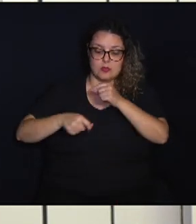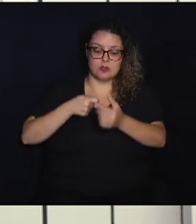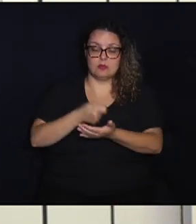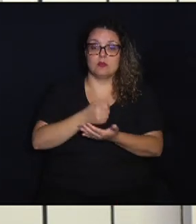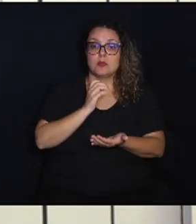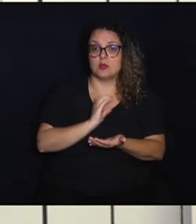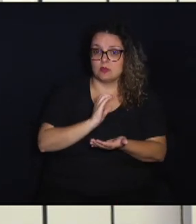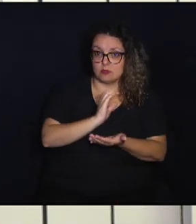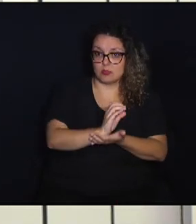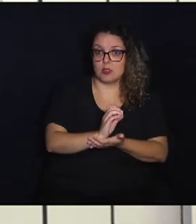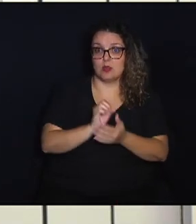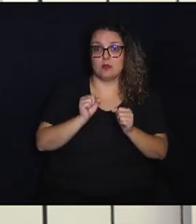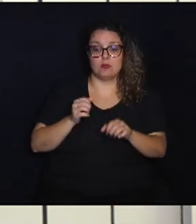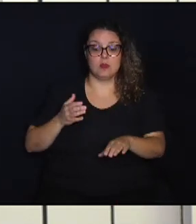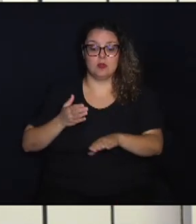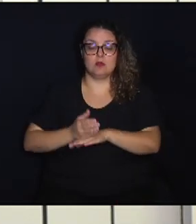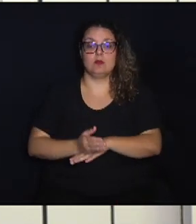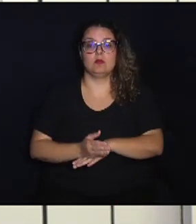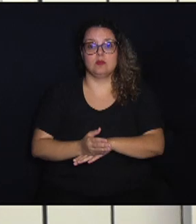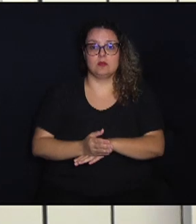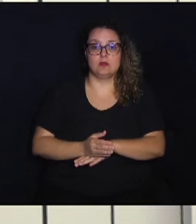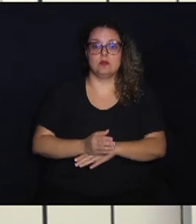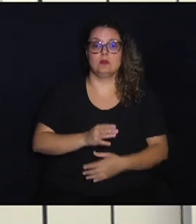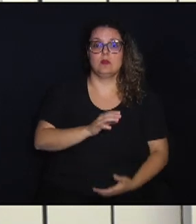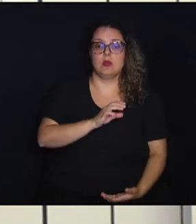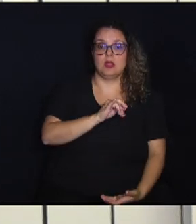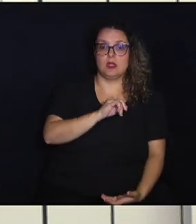impositivas, você pode acessar o